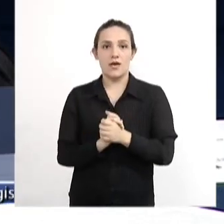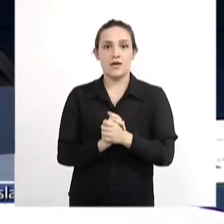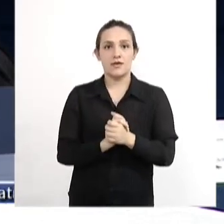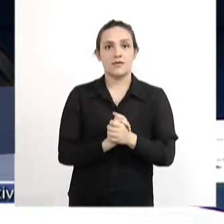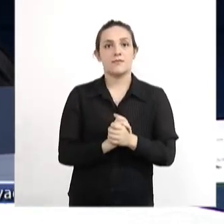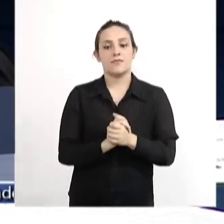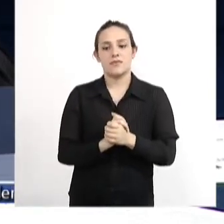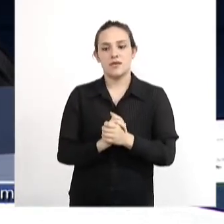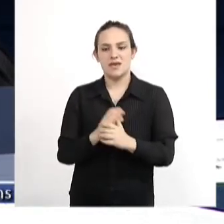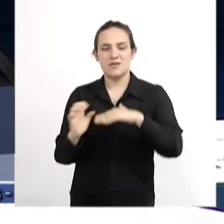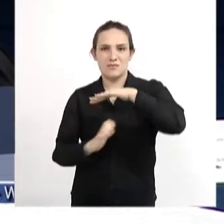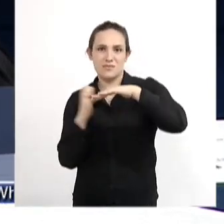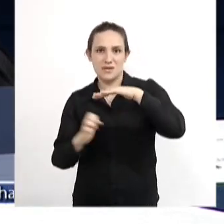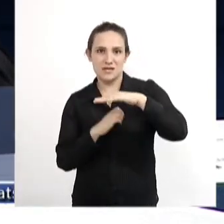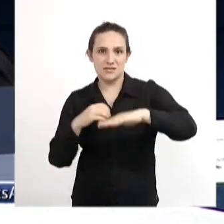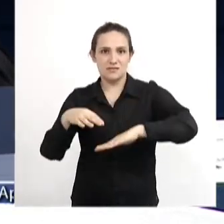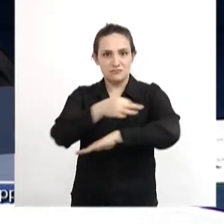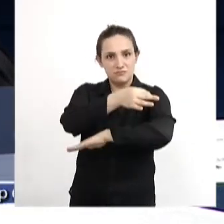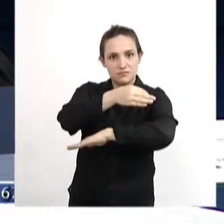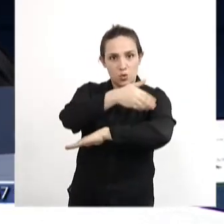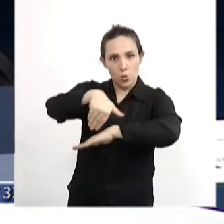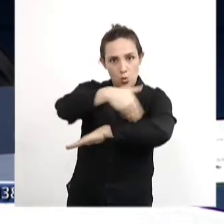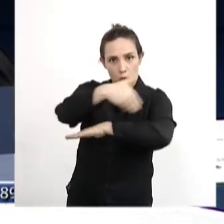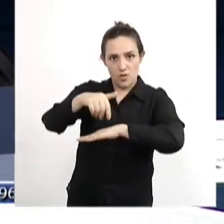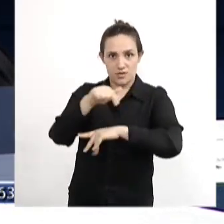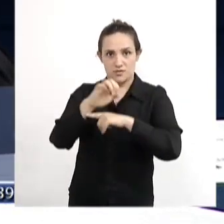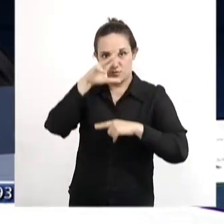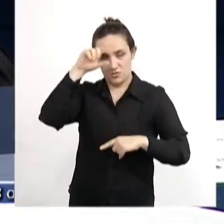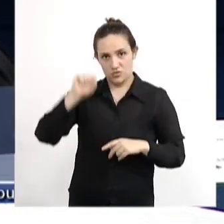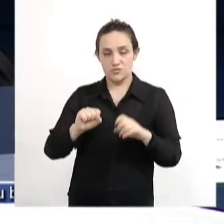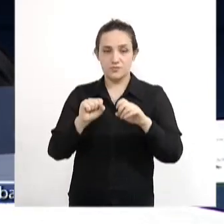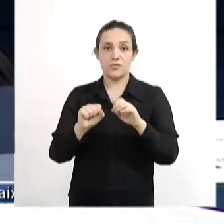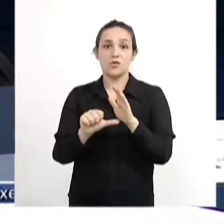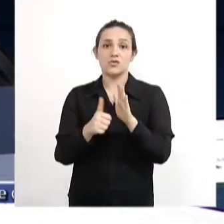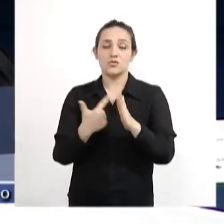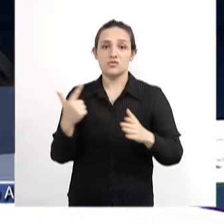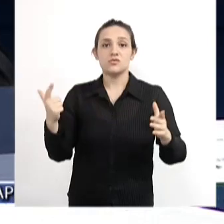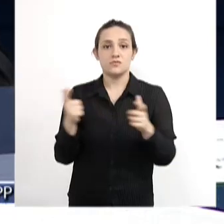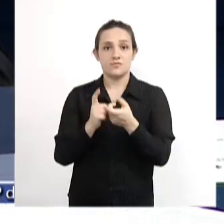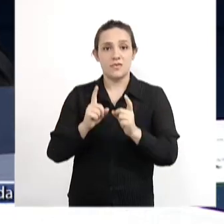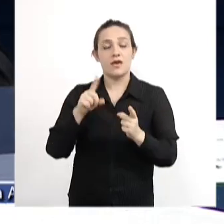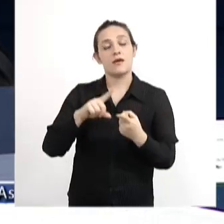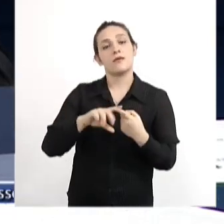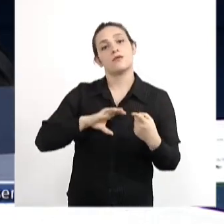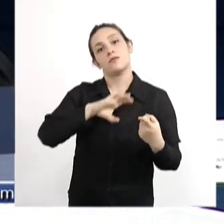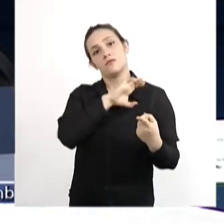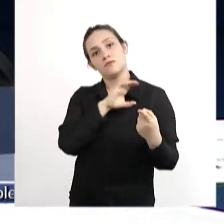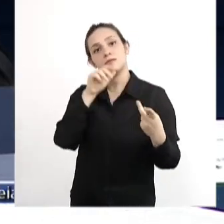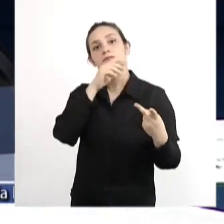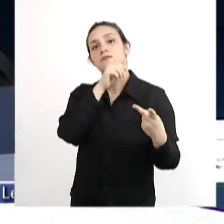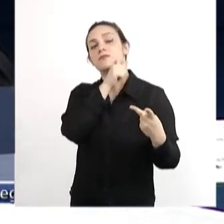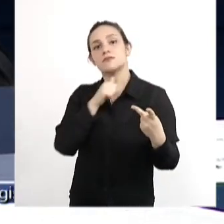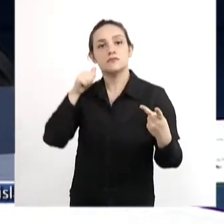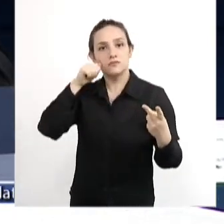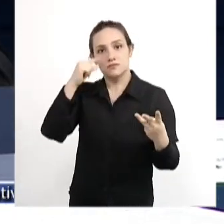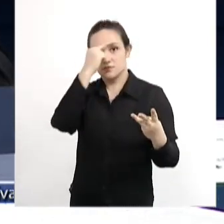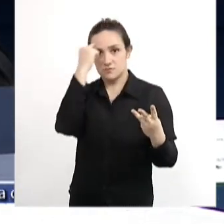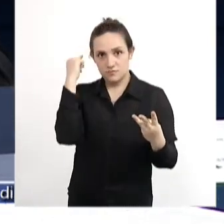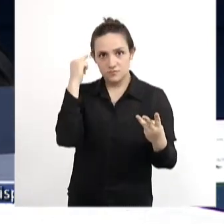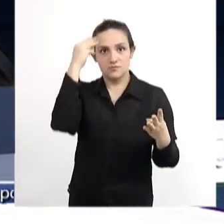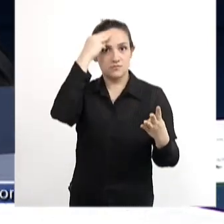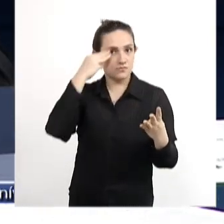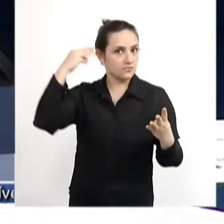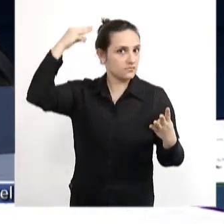Sul-Mato Grossense. Segunda parte do pequeno expediente. Usaram da palavra os deputados Capitão Contar, Antônio Vaz, Herculano Borges, Marçal Filho,